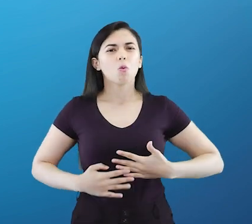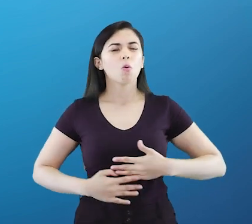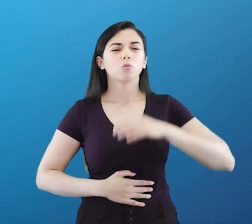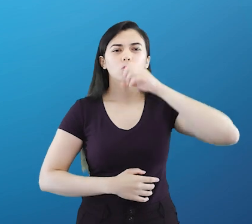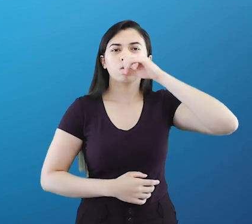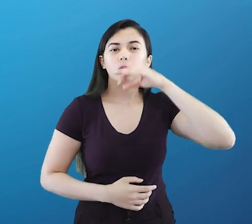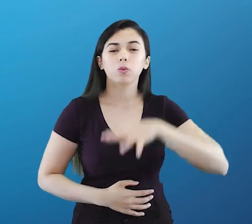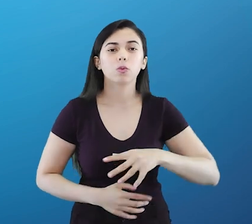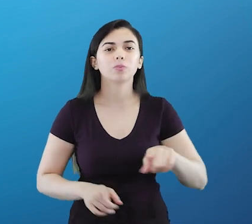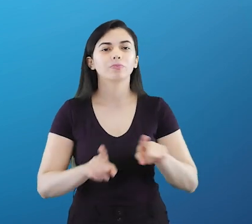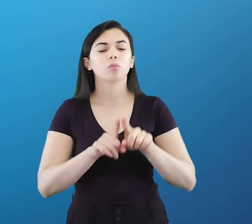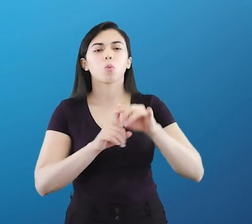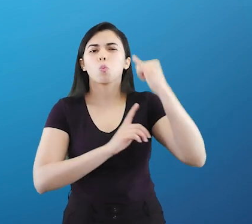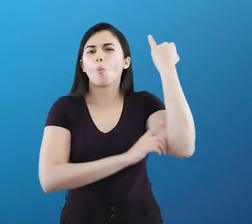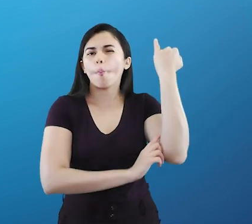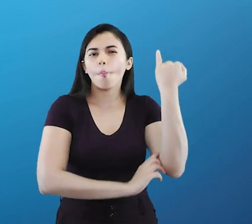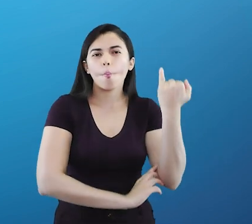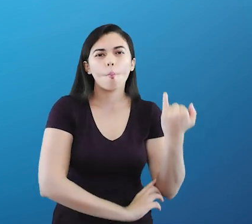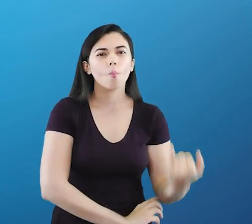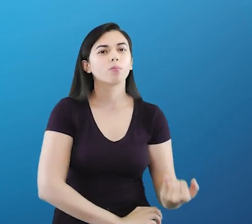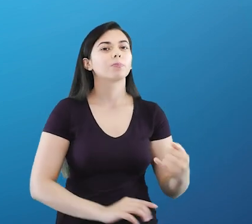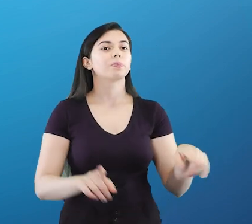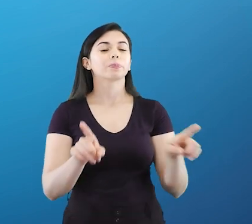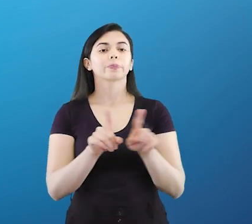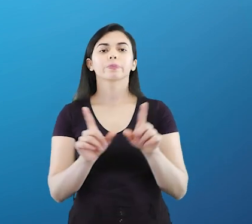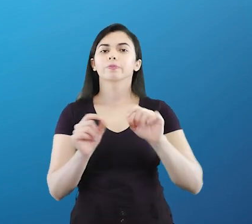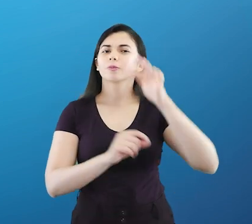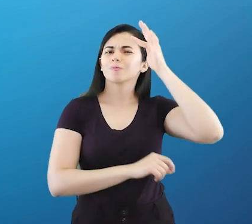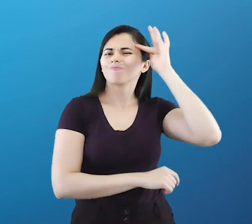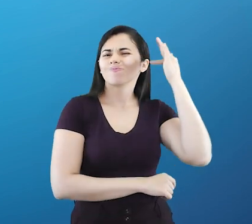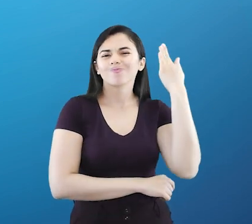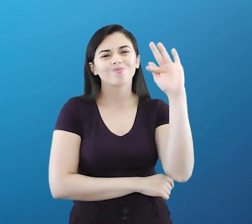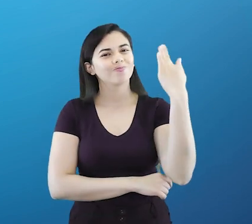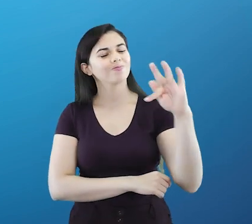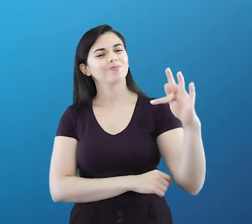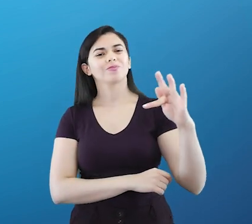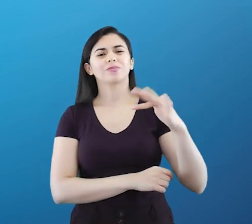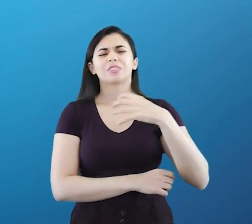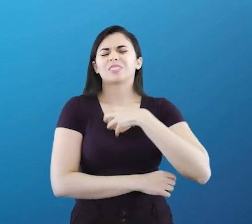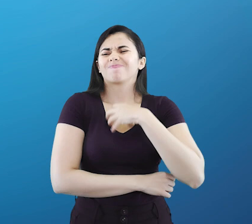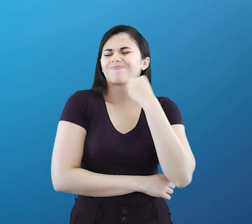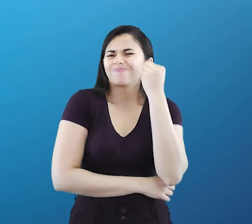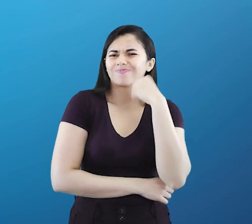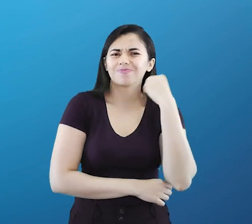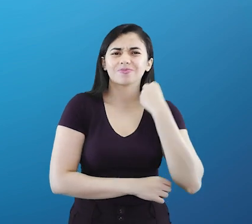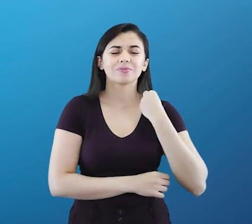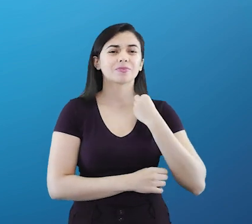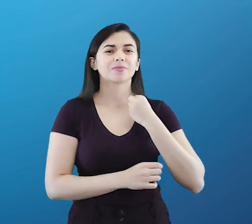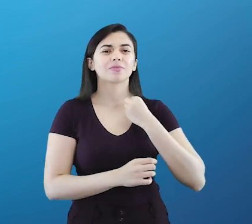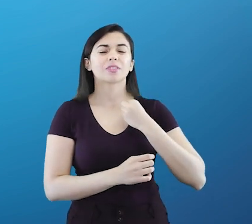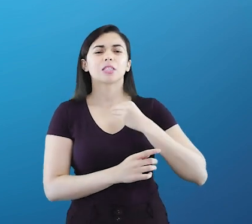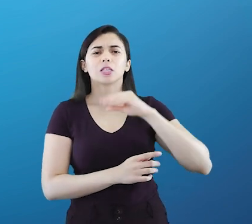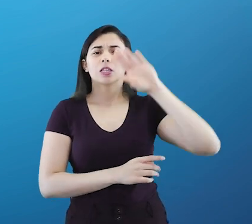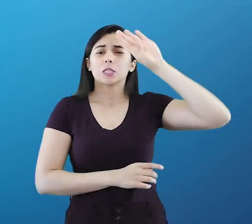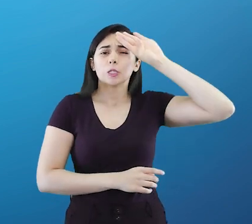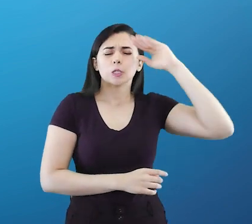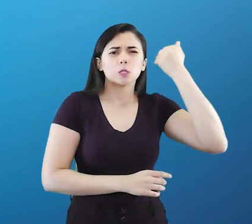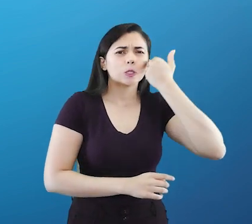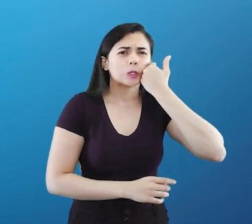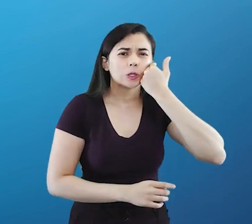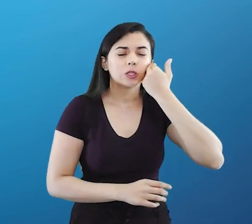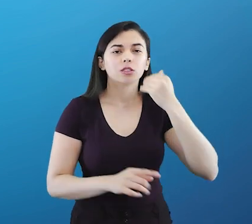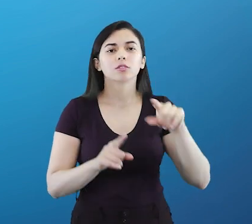vômitos, perda de peso, dor de cabeça, fraqueza, febre alta, sangramento no nariz e